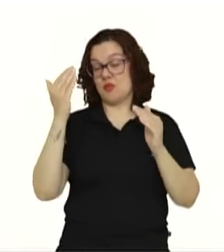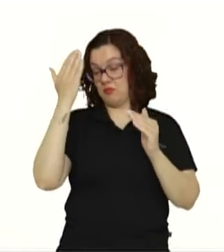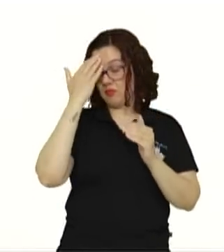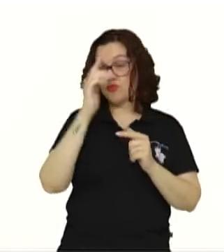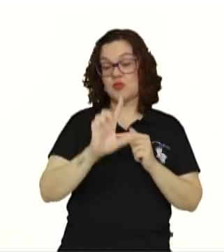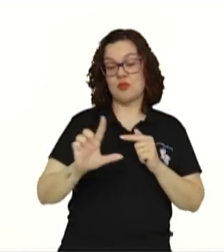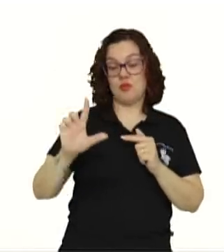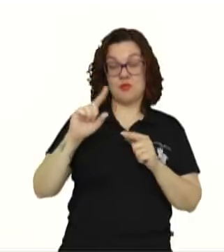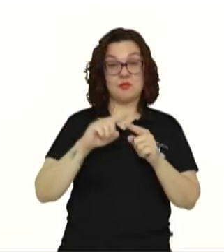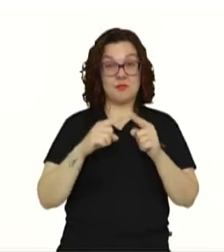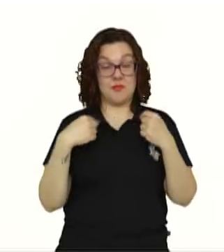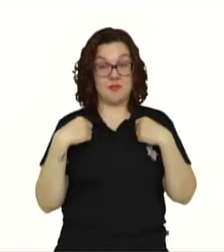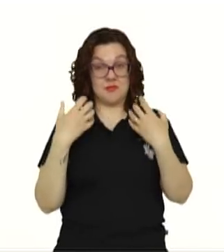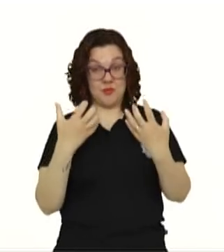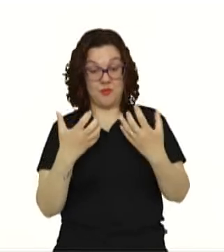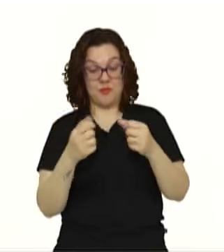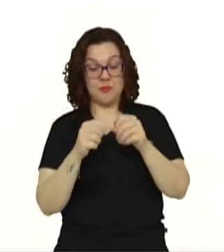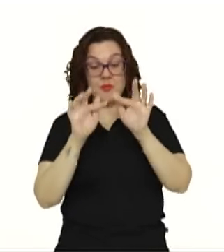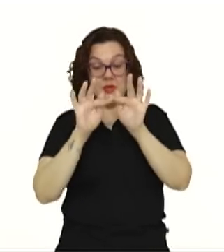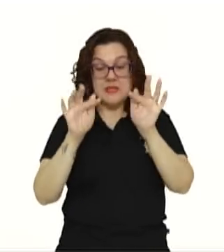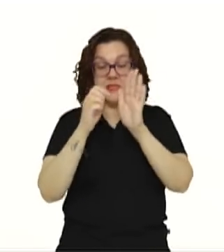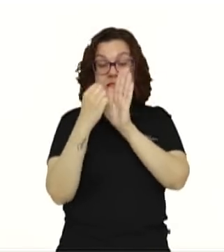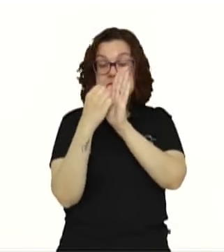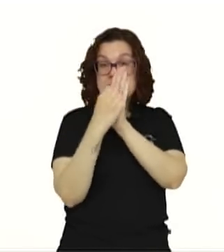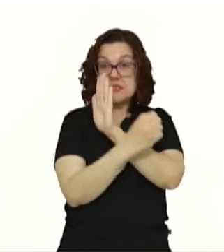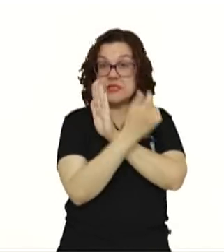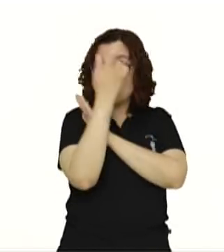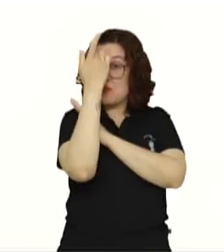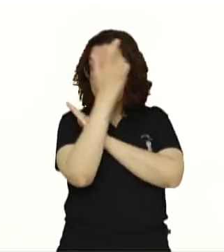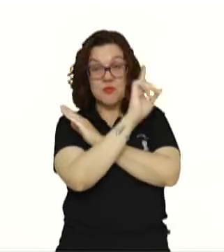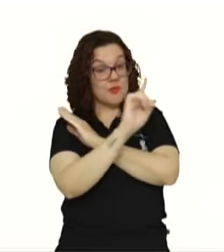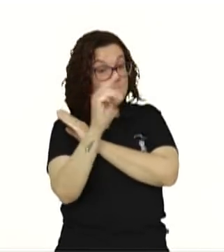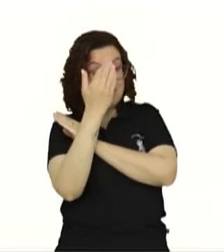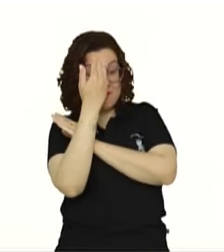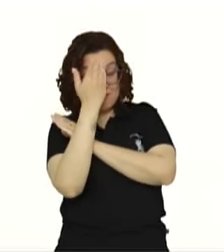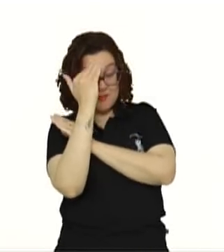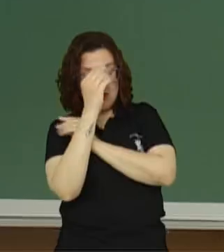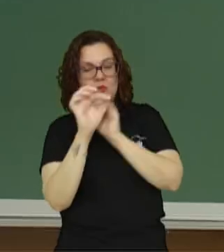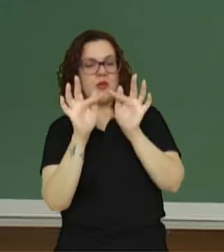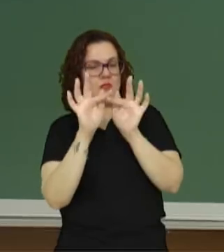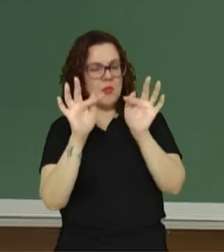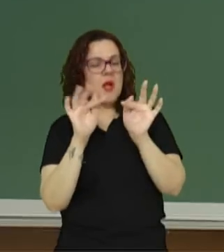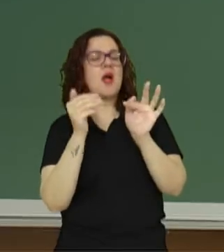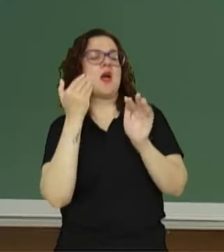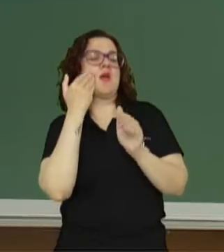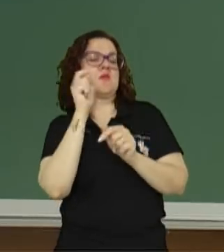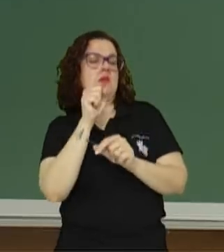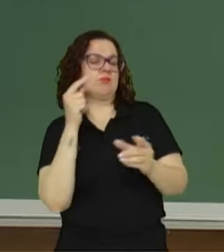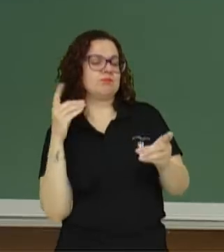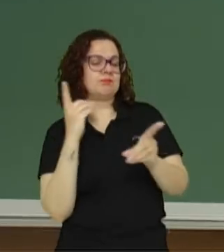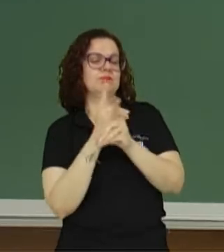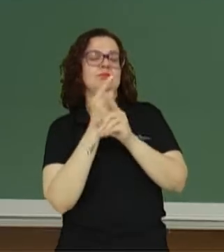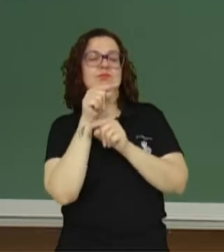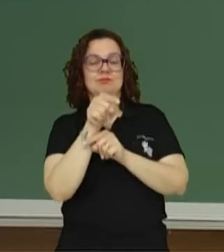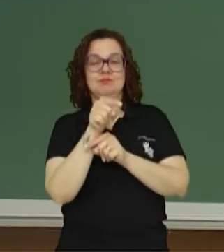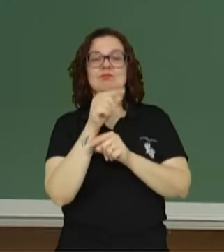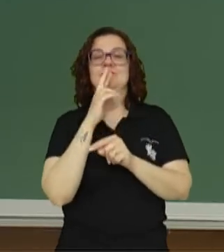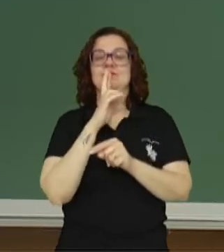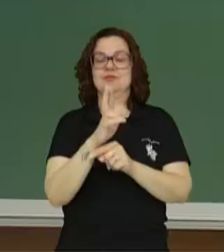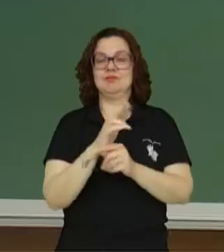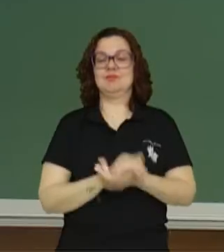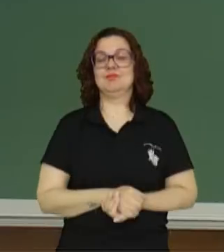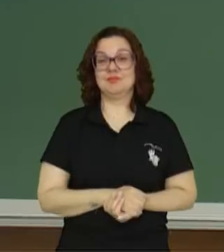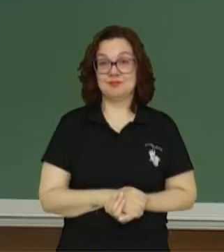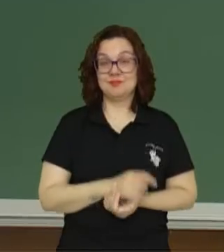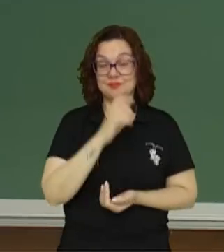entendi, mas agora eu quero alguma coisa escrito para alguém que não entenda, olhe para aquilo e consiga, através de uma fórmula